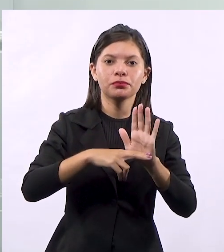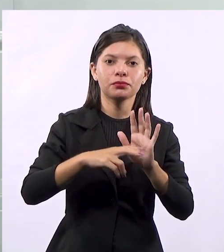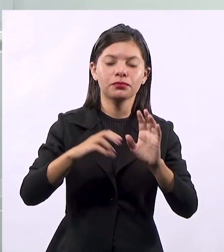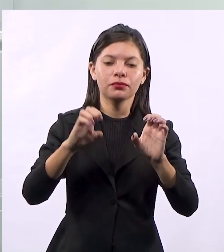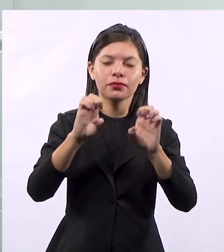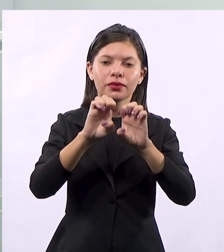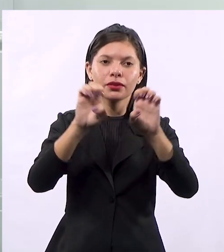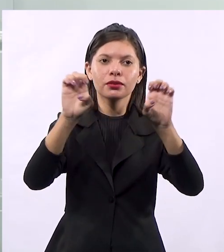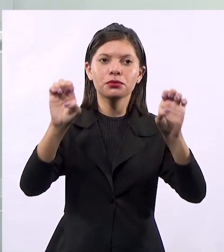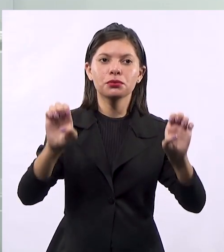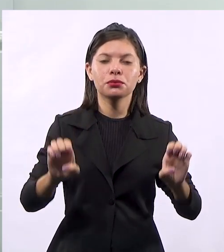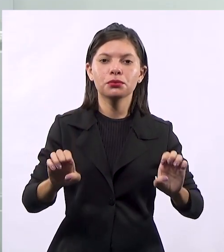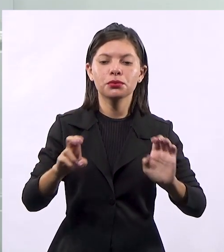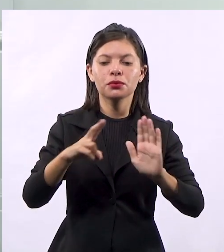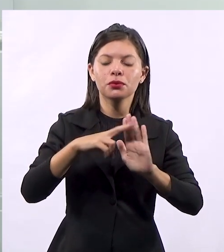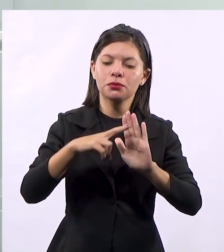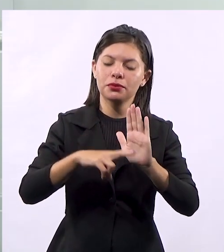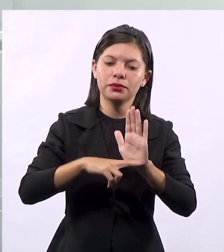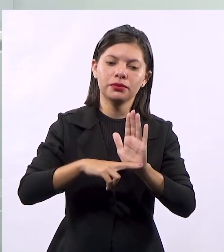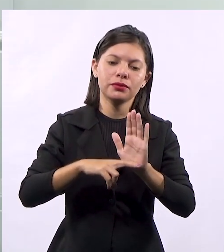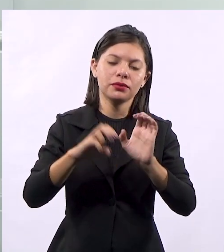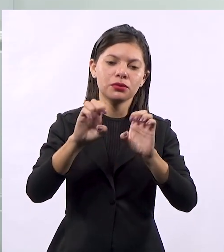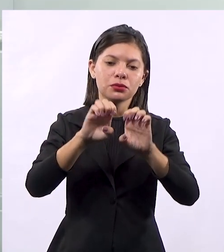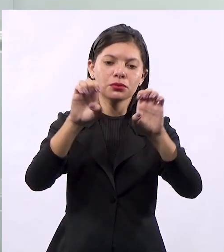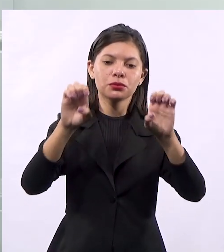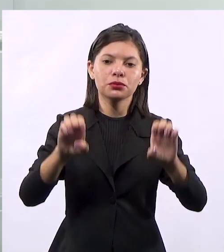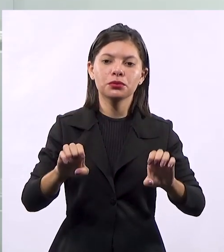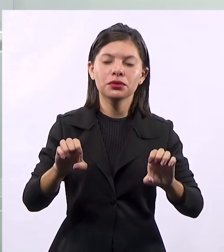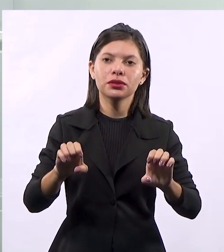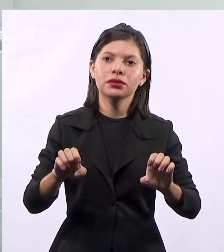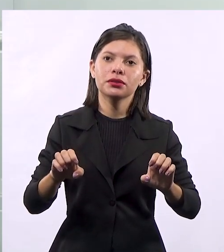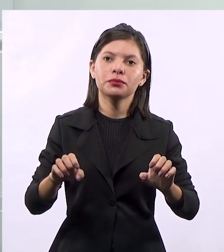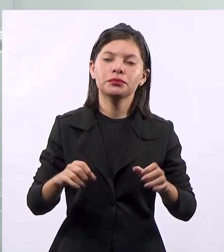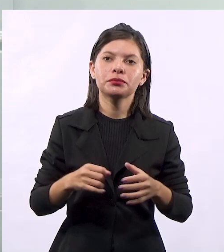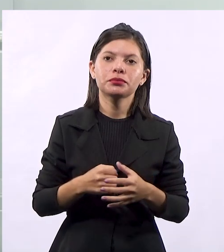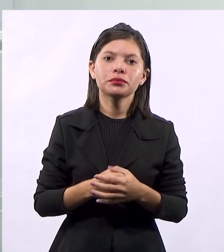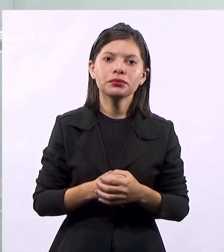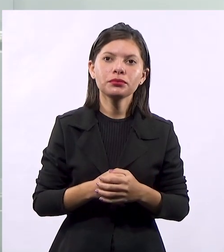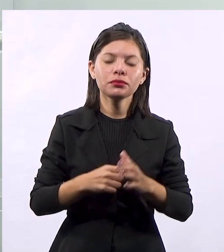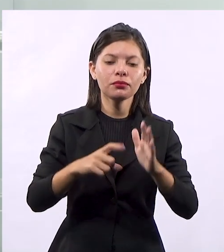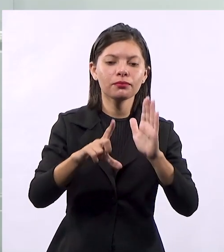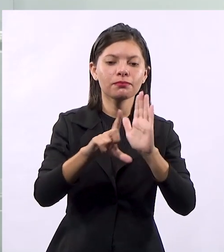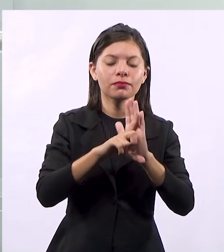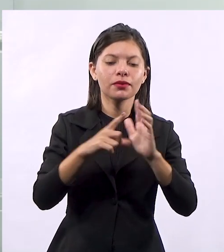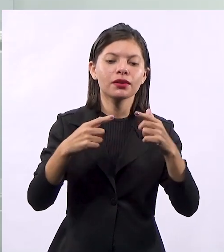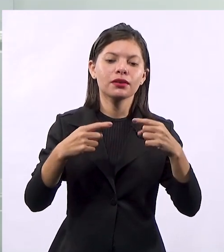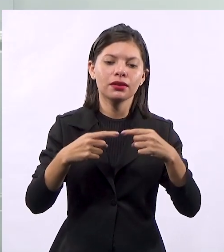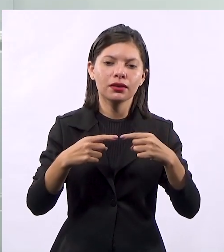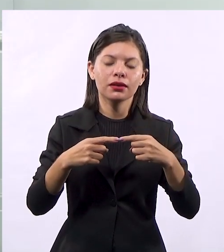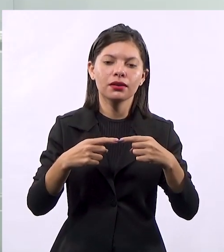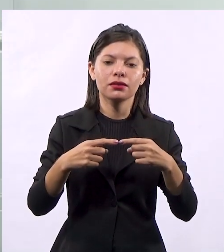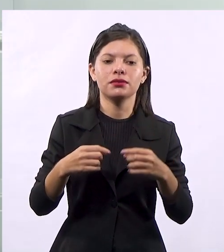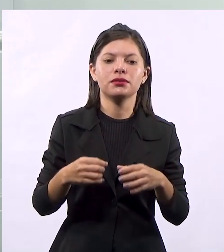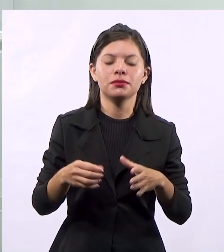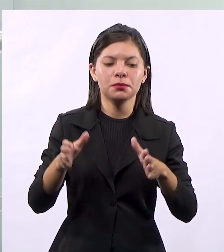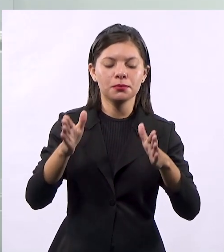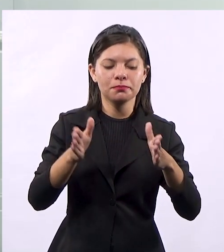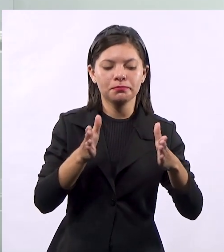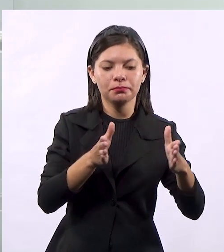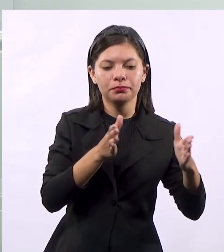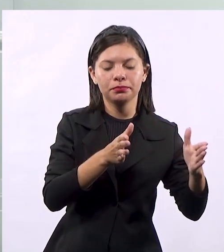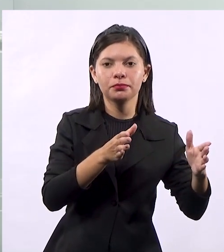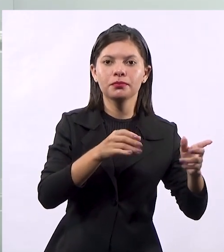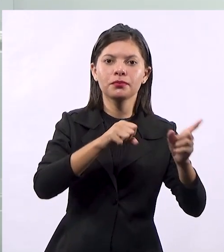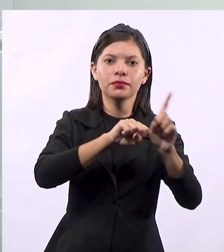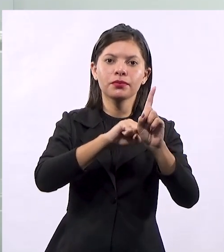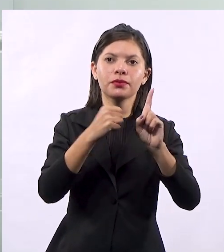estrutura social organizada, as pessoas dessa comunidade passam a